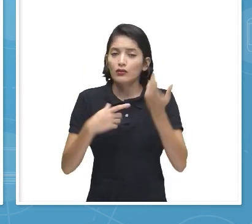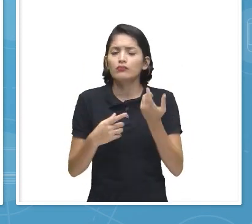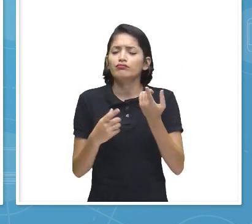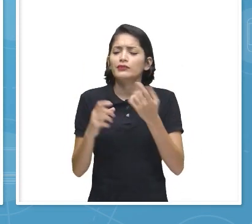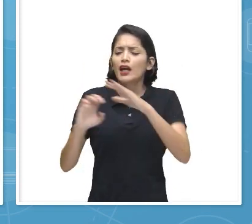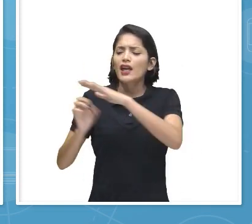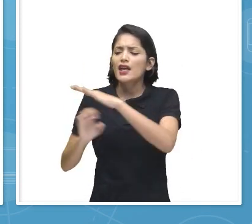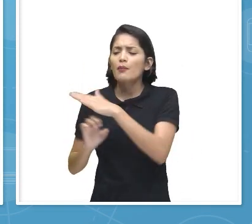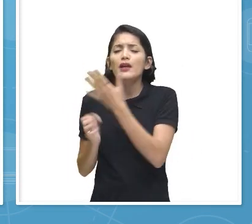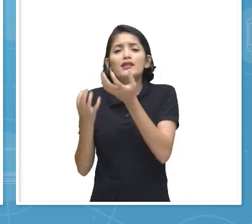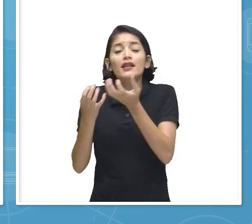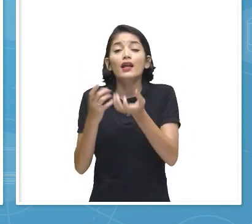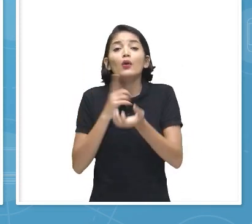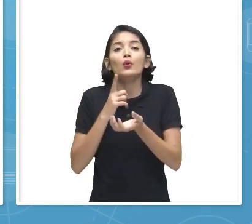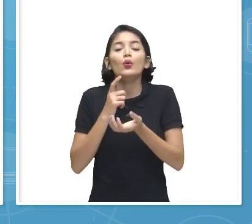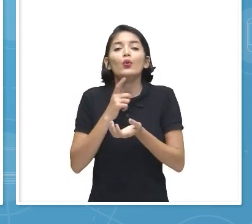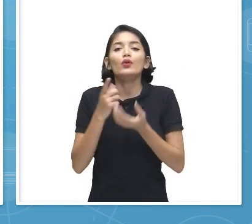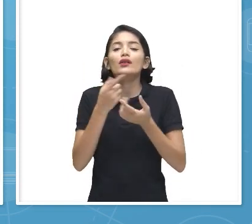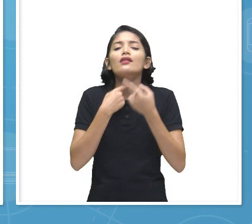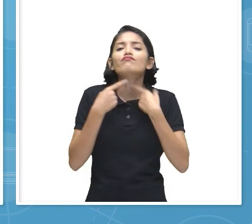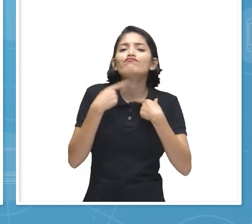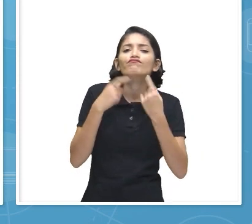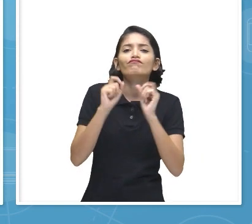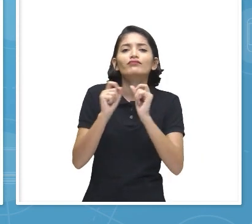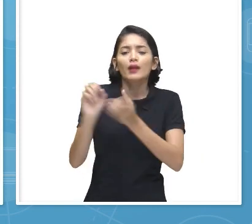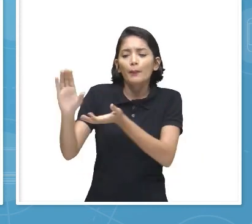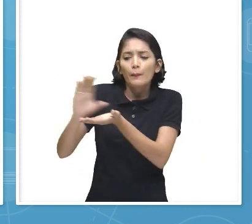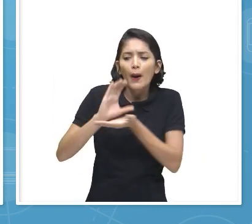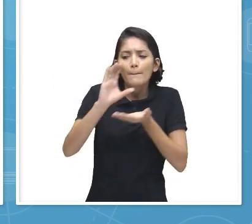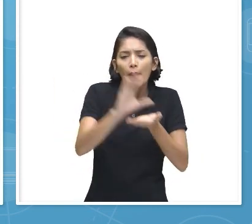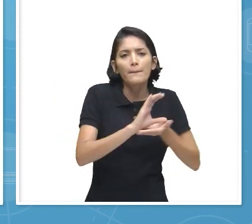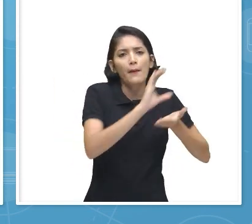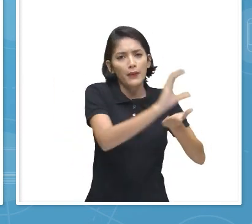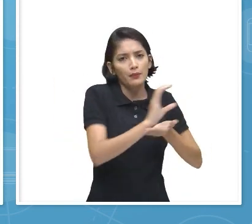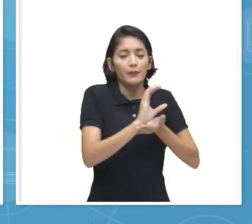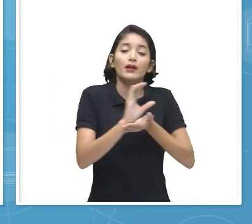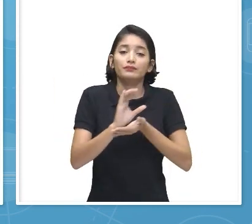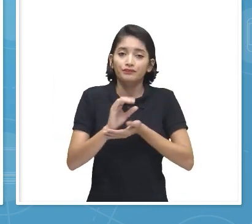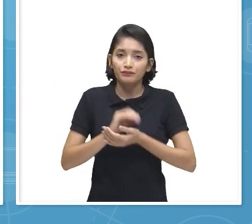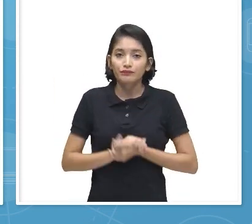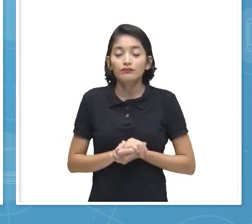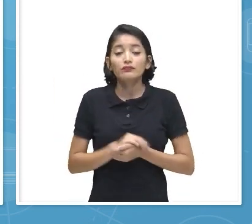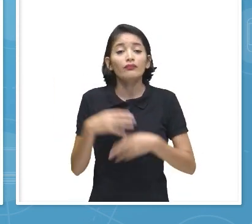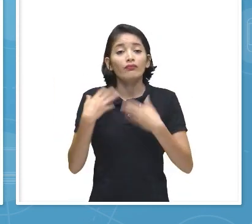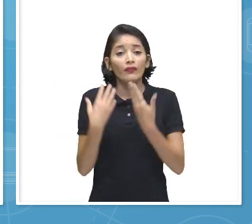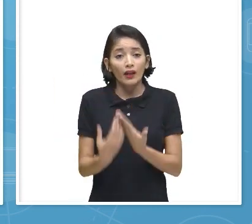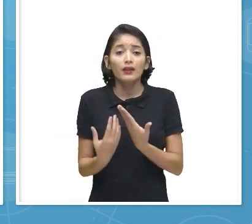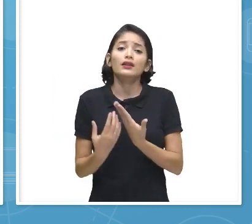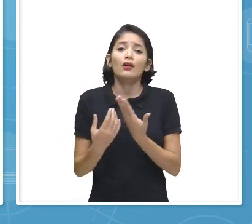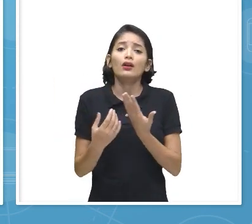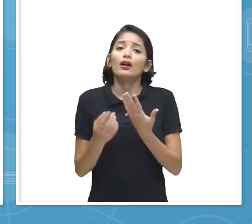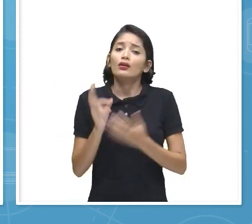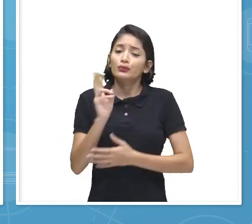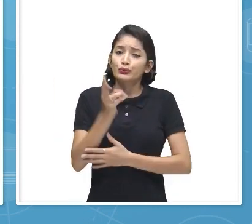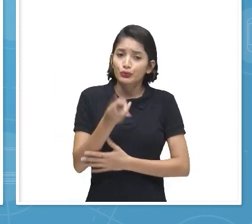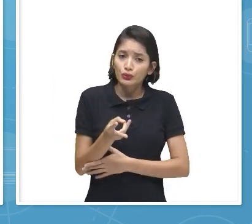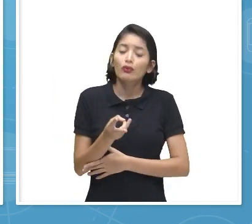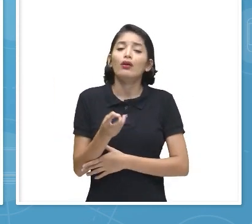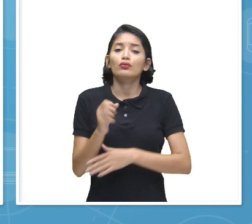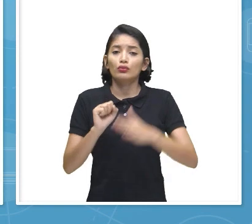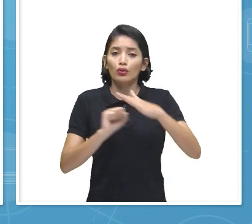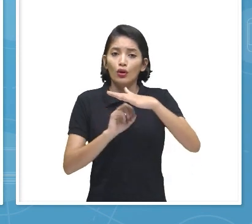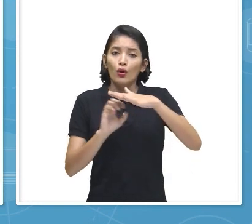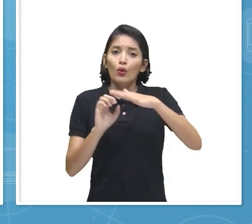de acumular capitais, o desejo de todo capitalista, acumular dinheiro. Por consequência, o sistema bancário passa a dominar